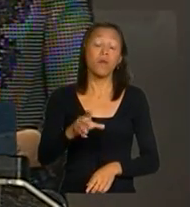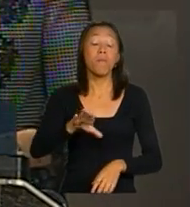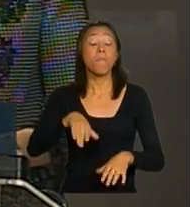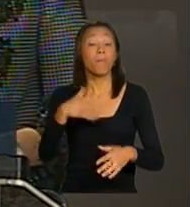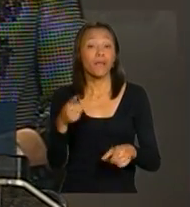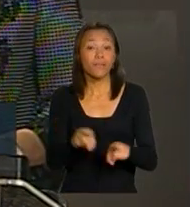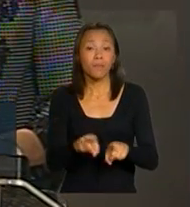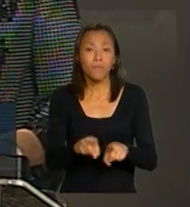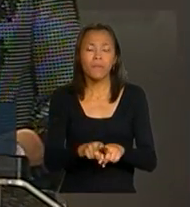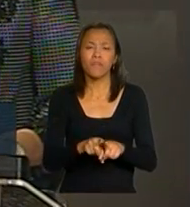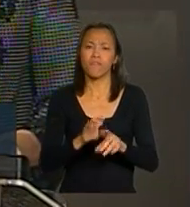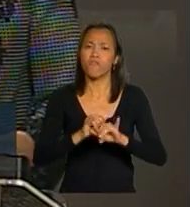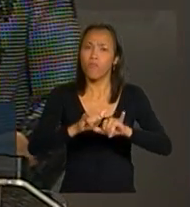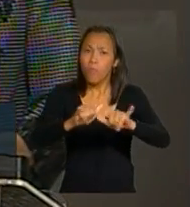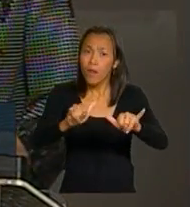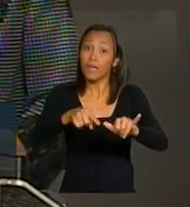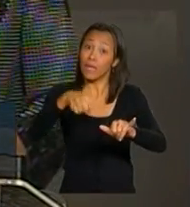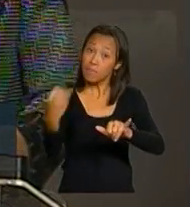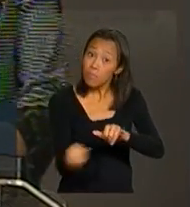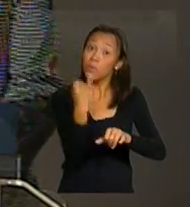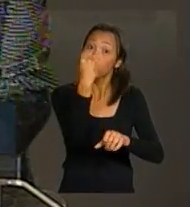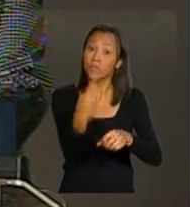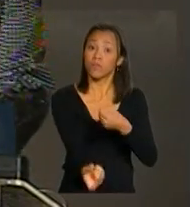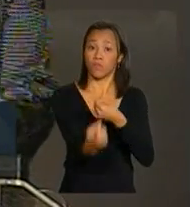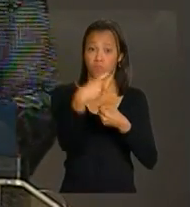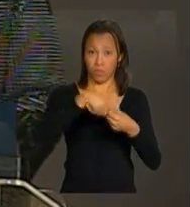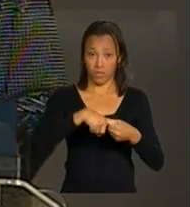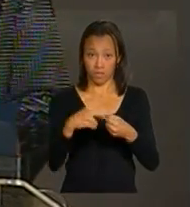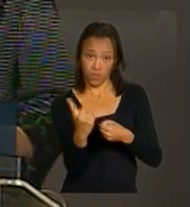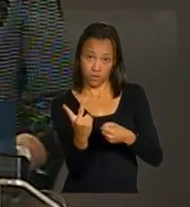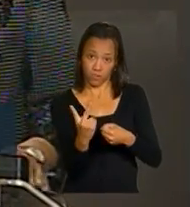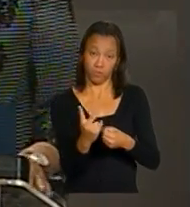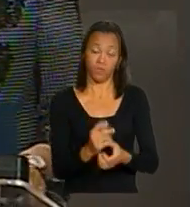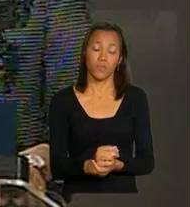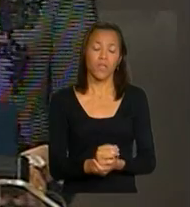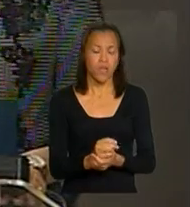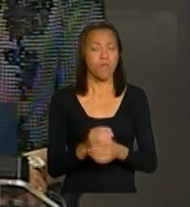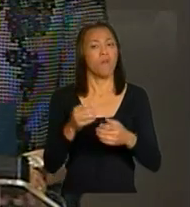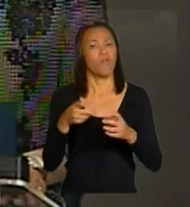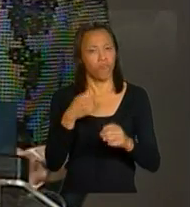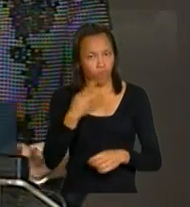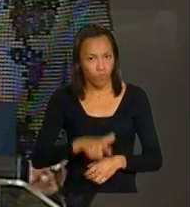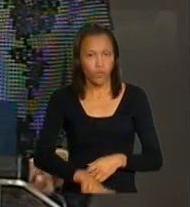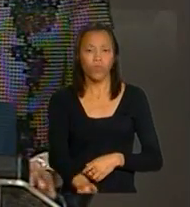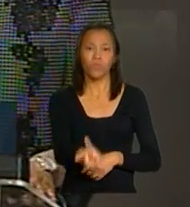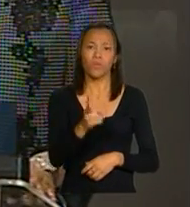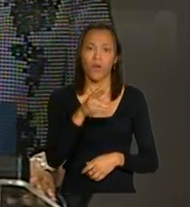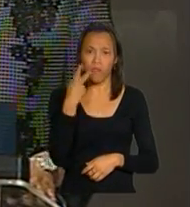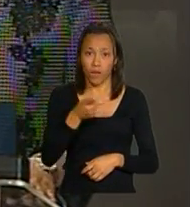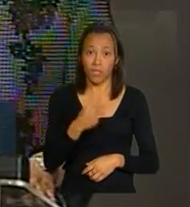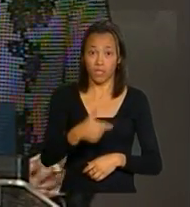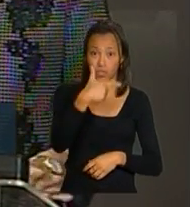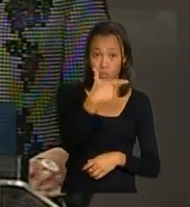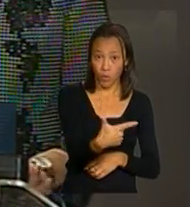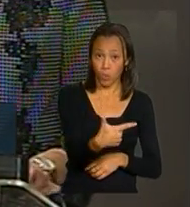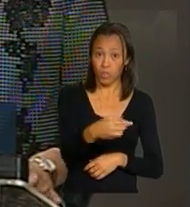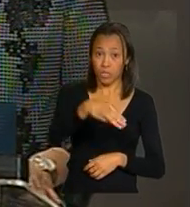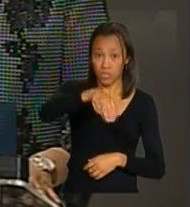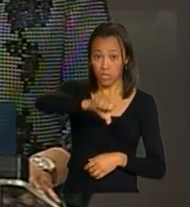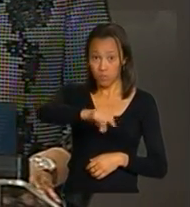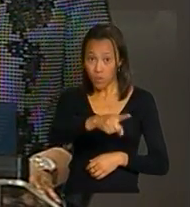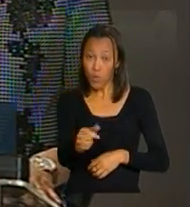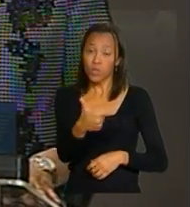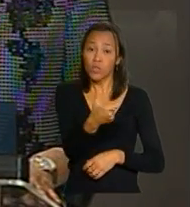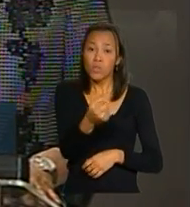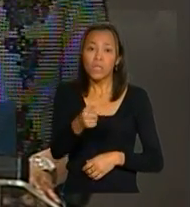importância dessa parceria, me permitam repetir, desses 2 milhões e 200